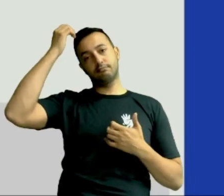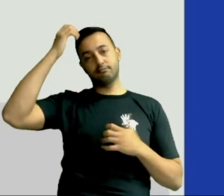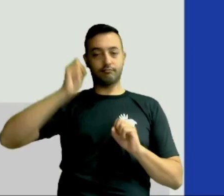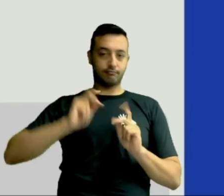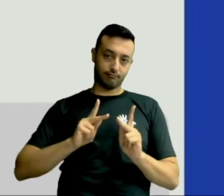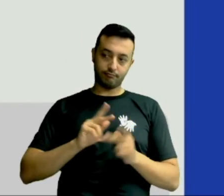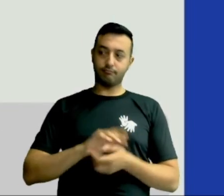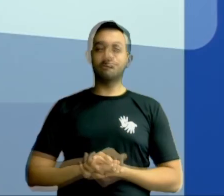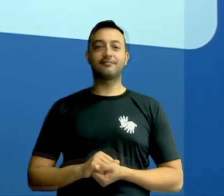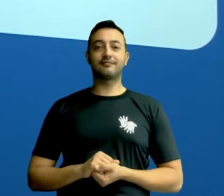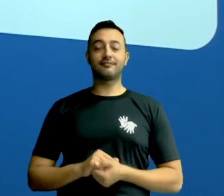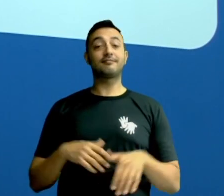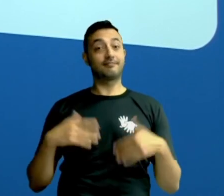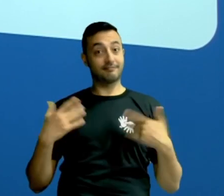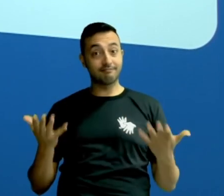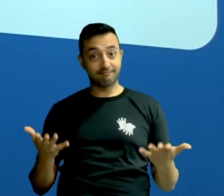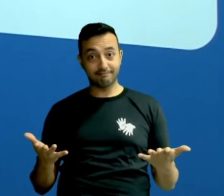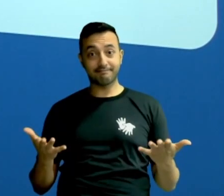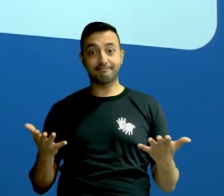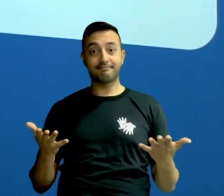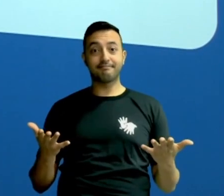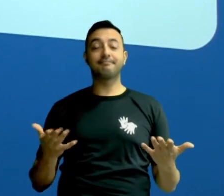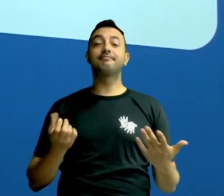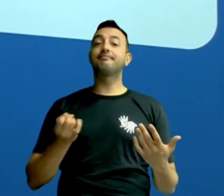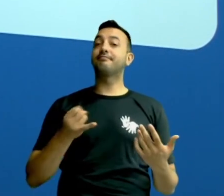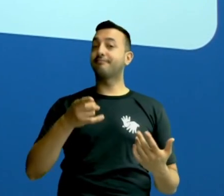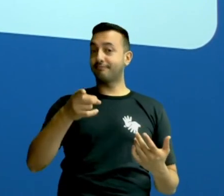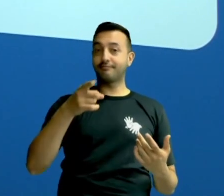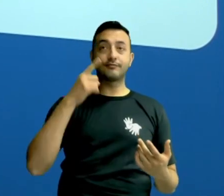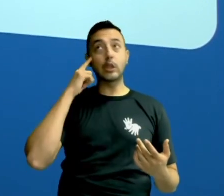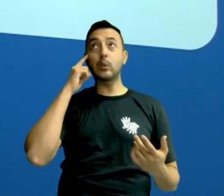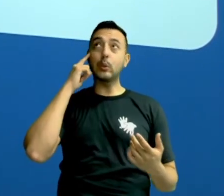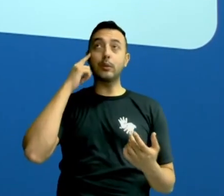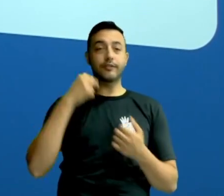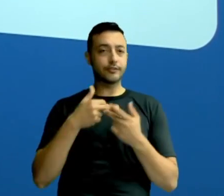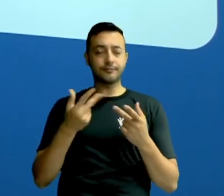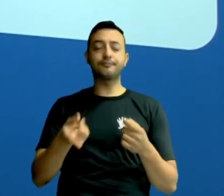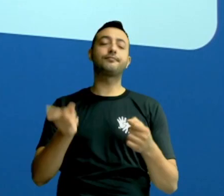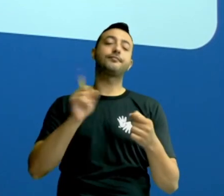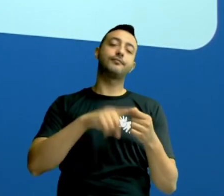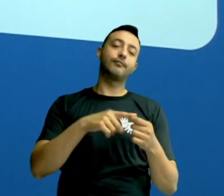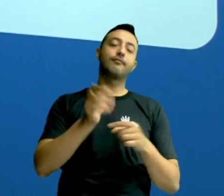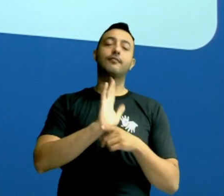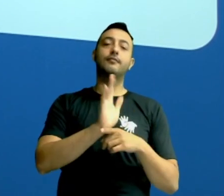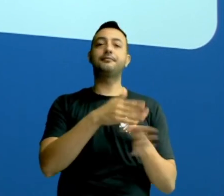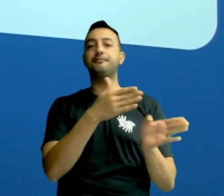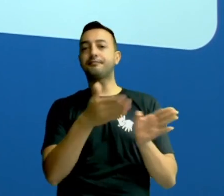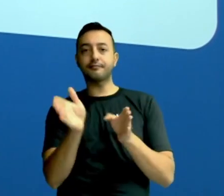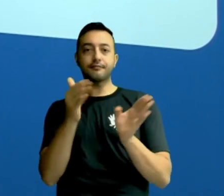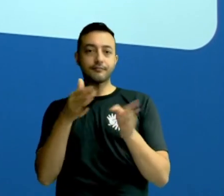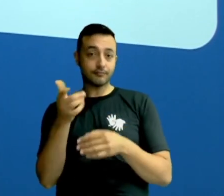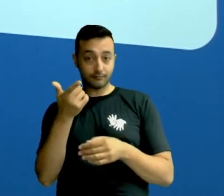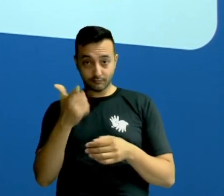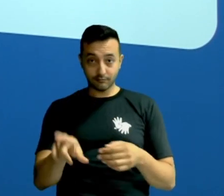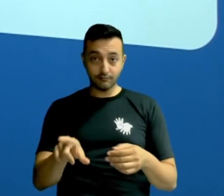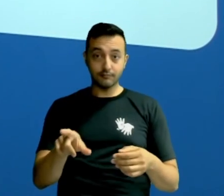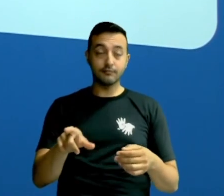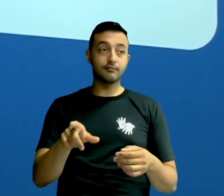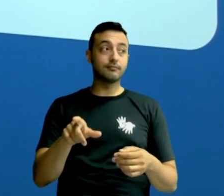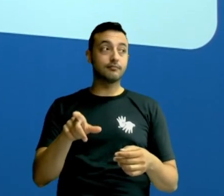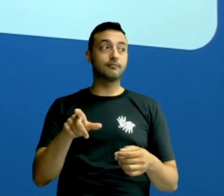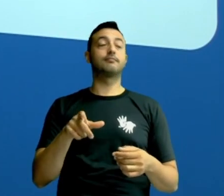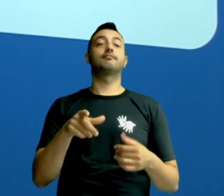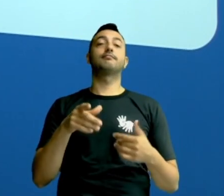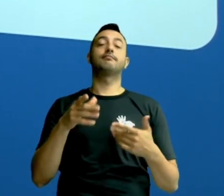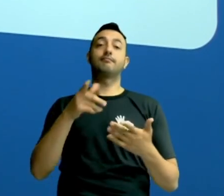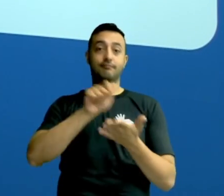Ok então o pessoal se você ficou com alguma dúvida voltem lá os vídeos assista de novo mais uma vez